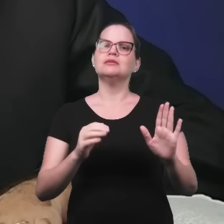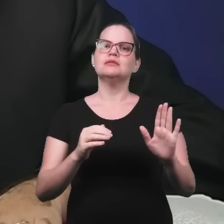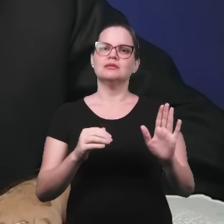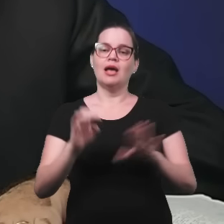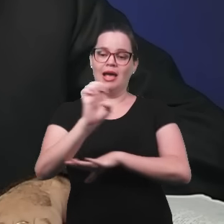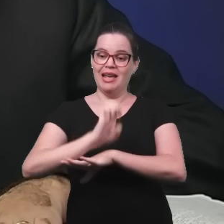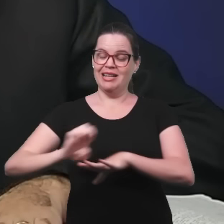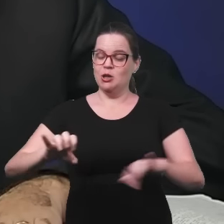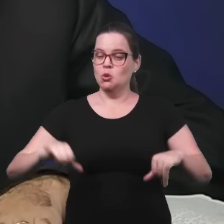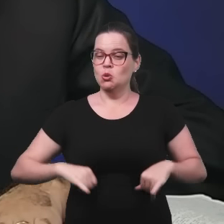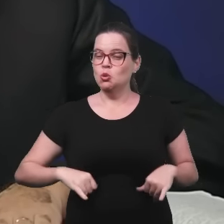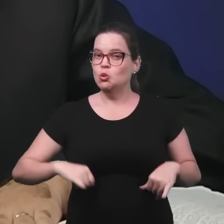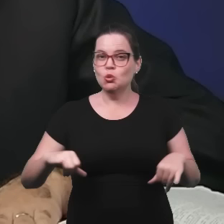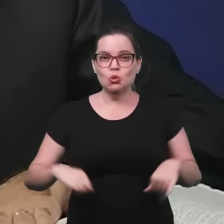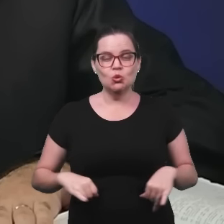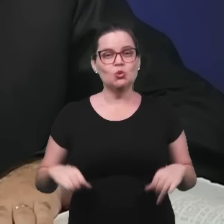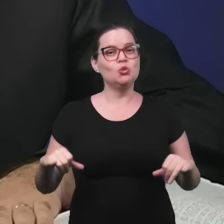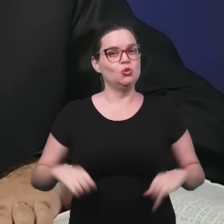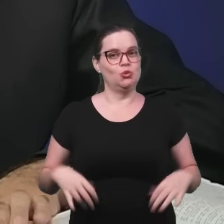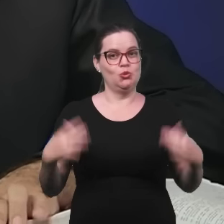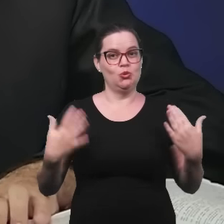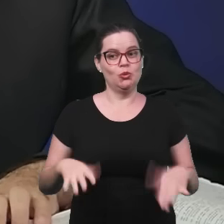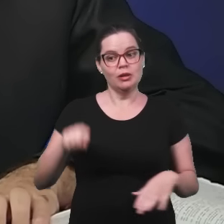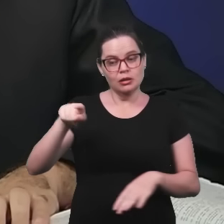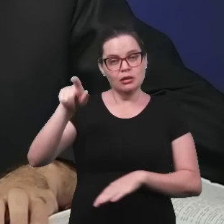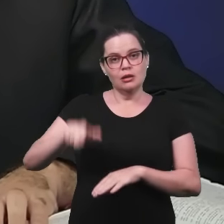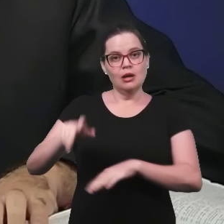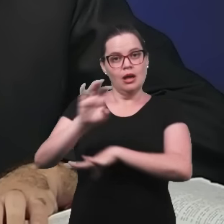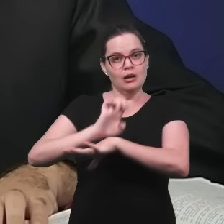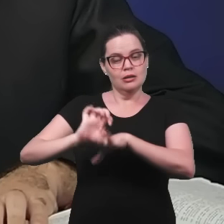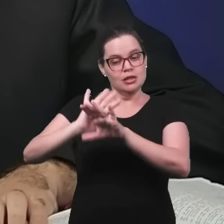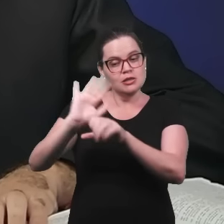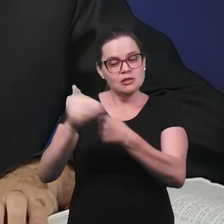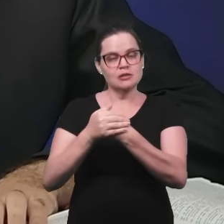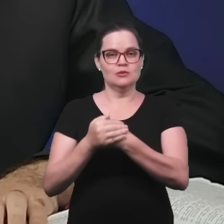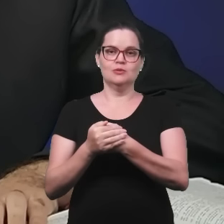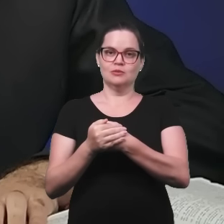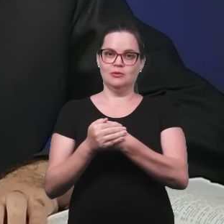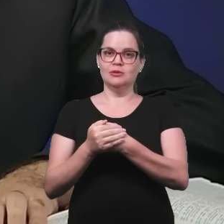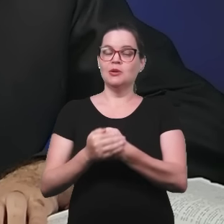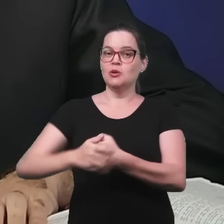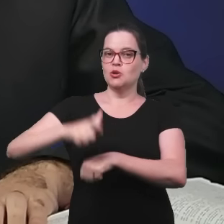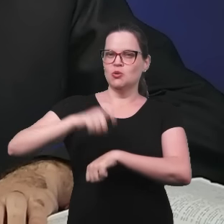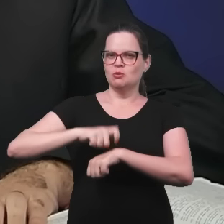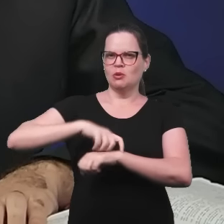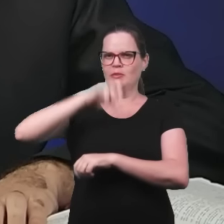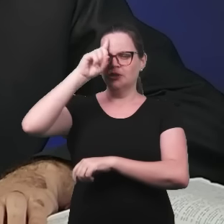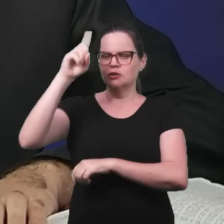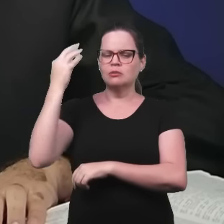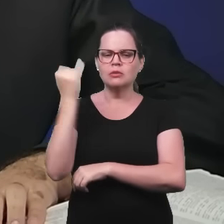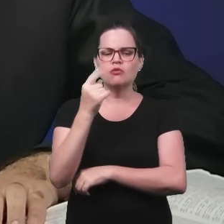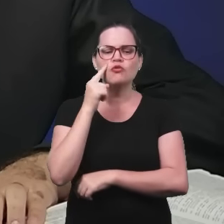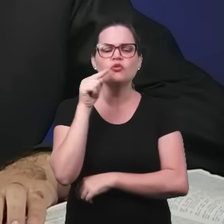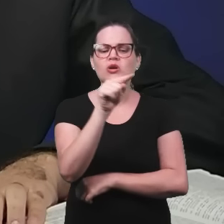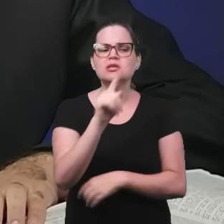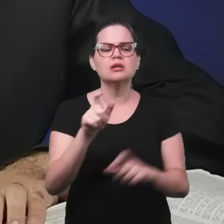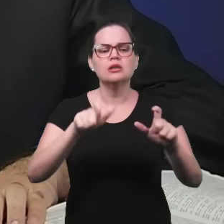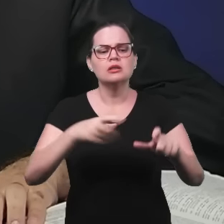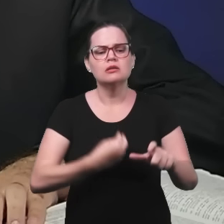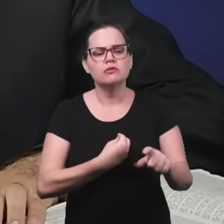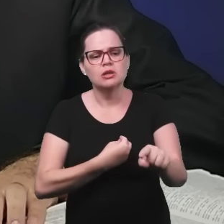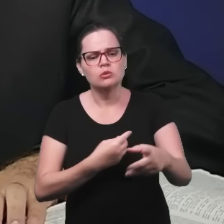isso de tal maneira que ele se escondeu, e quando Deus pergunta o que ele estava fazendo naquele